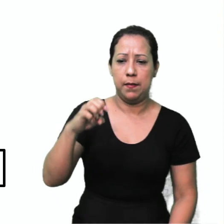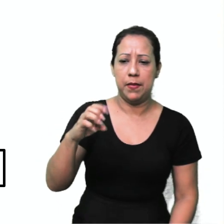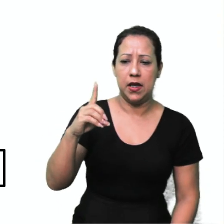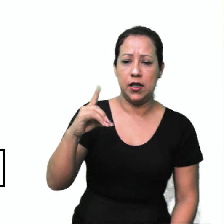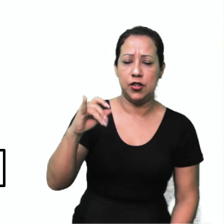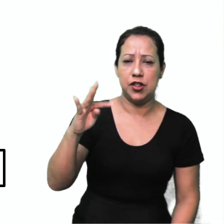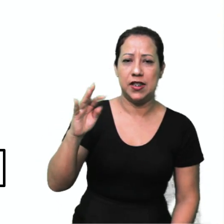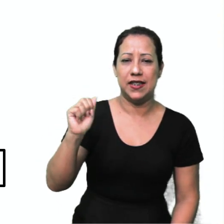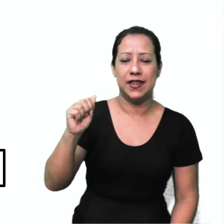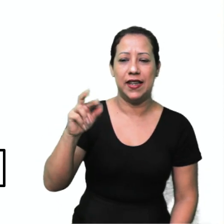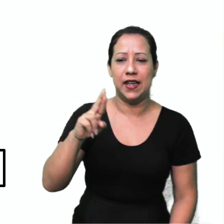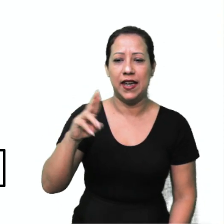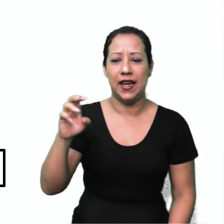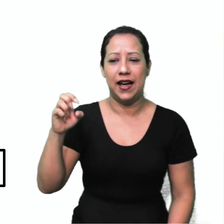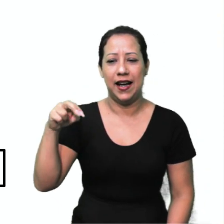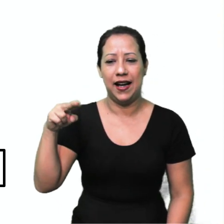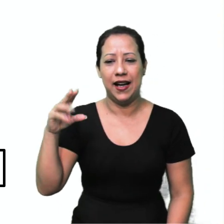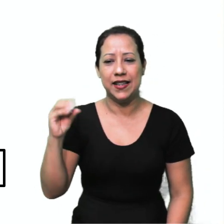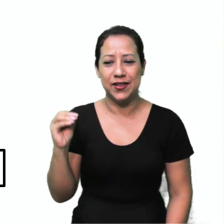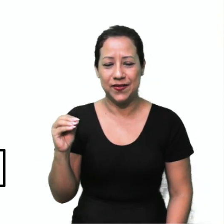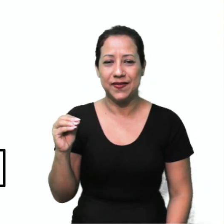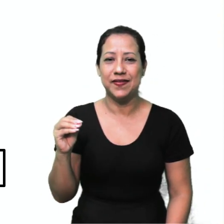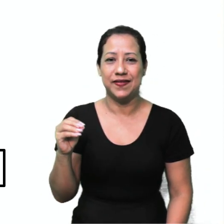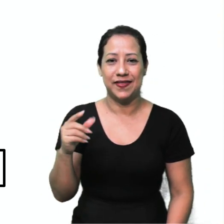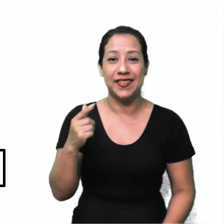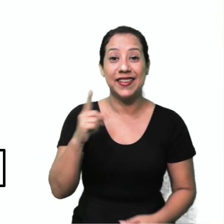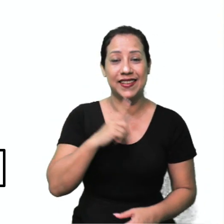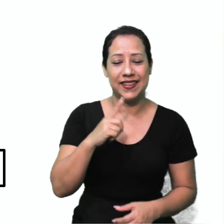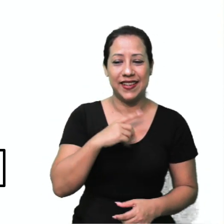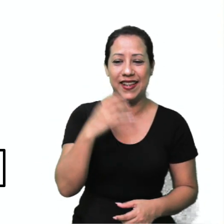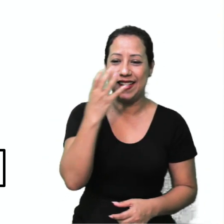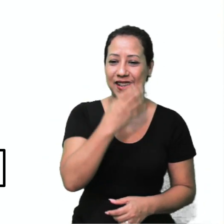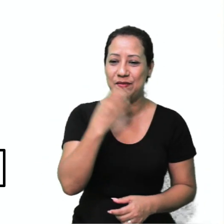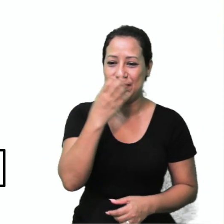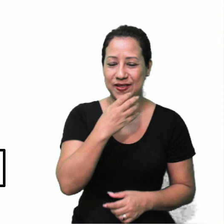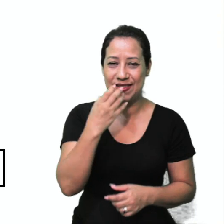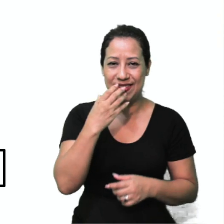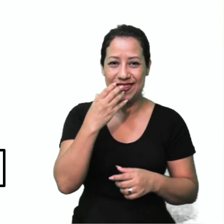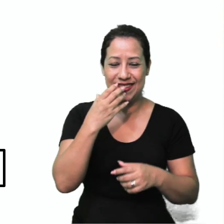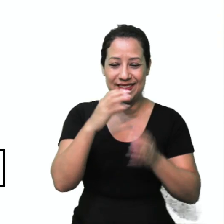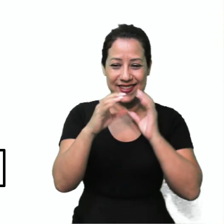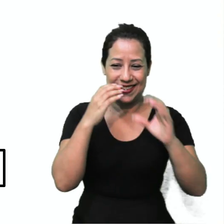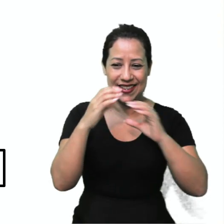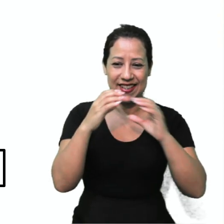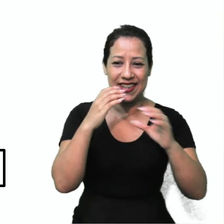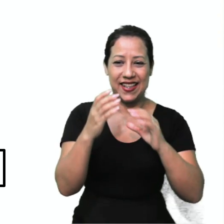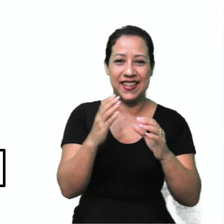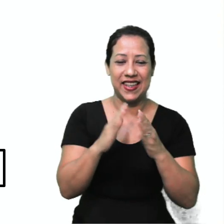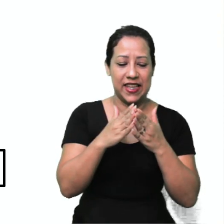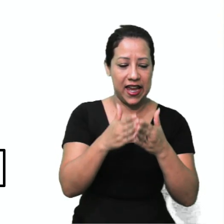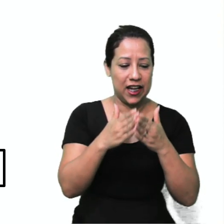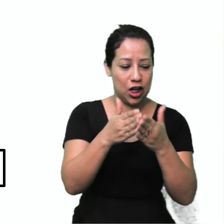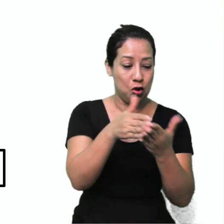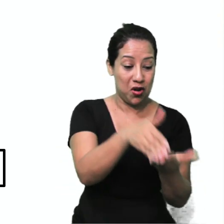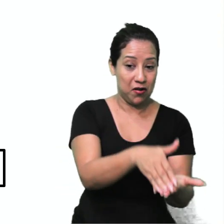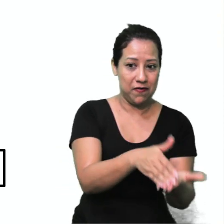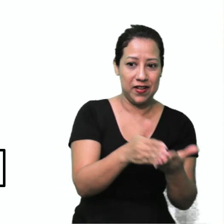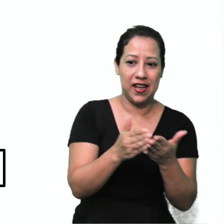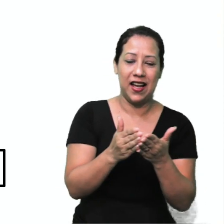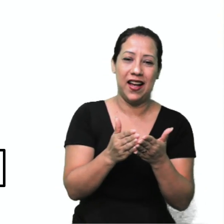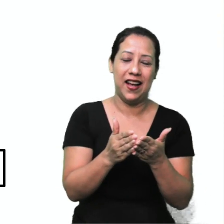até assim: se a canoa não virar, olê, olê, olá, eu chego lá. Portanto, veja só,